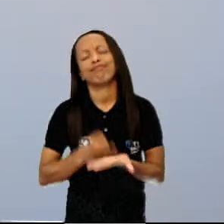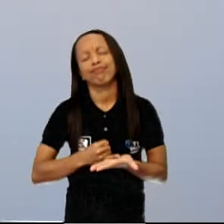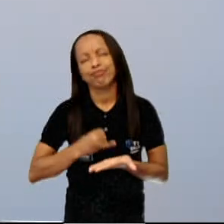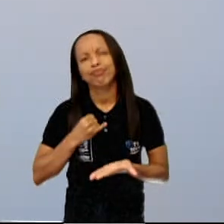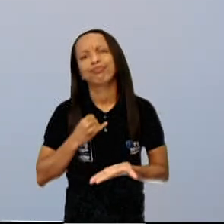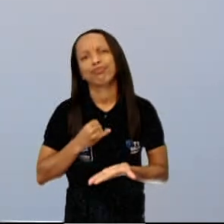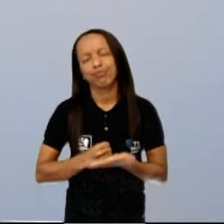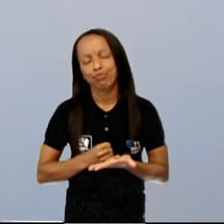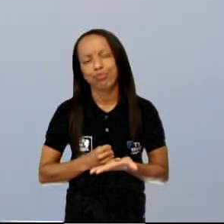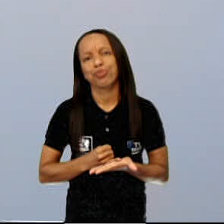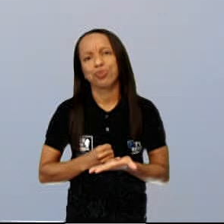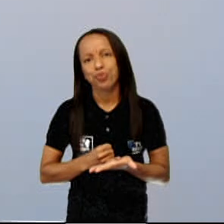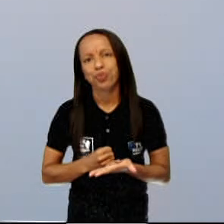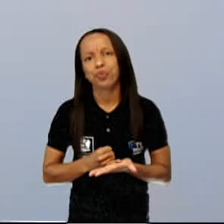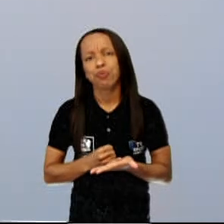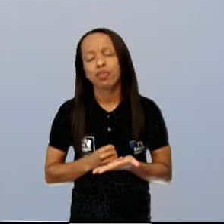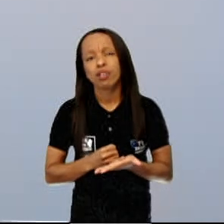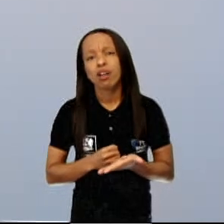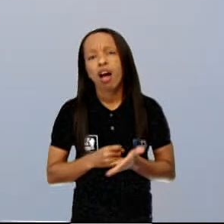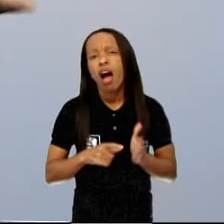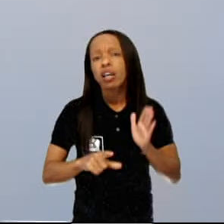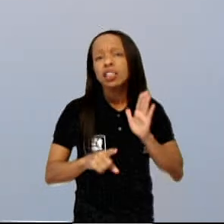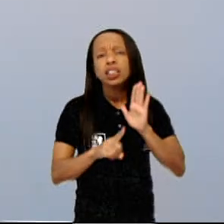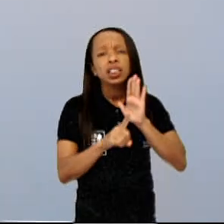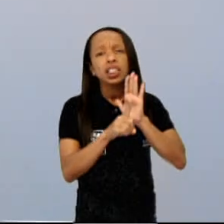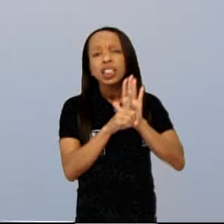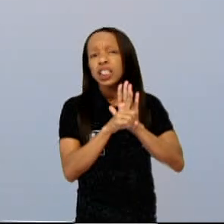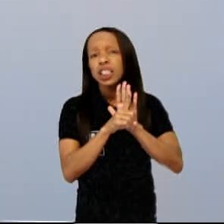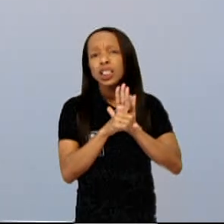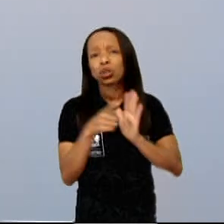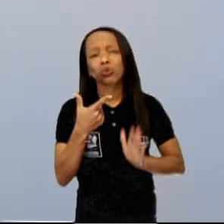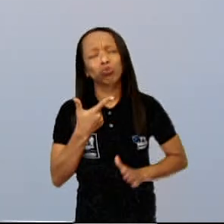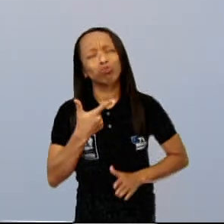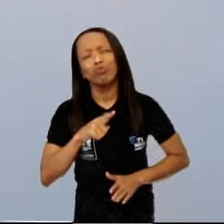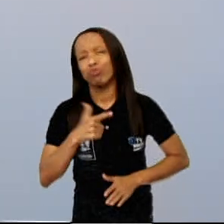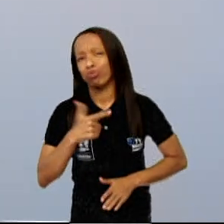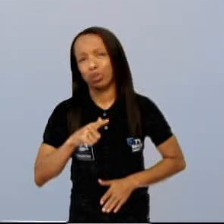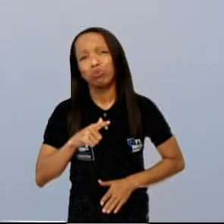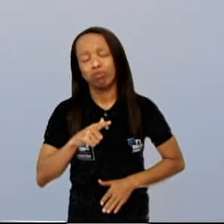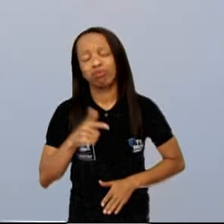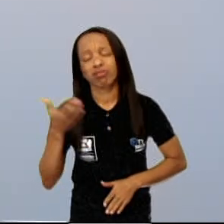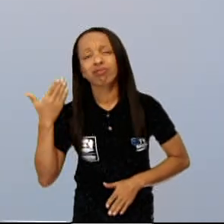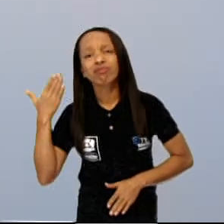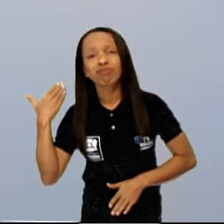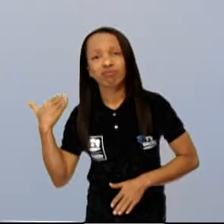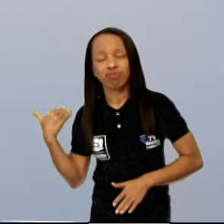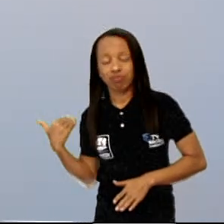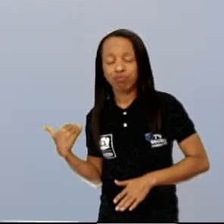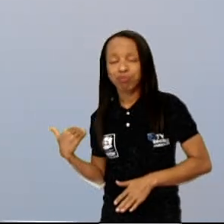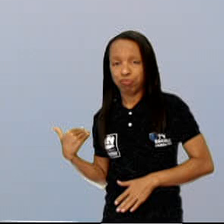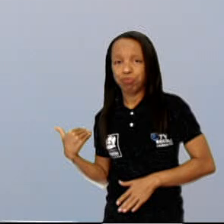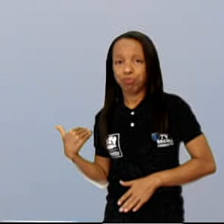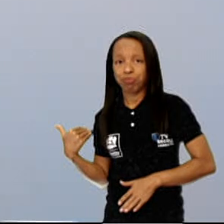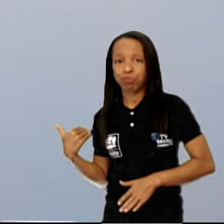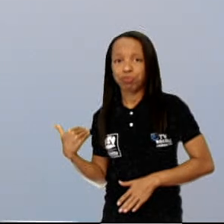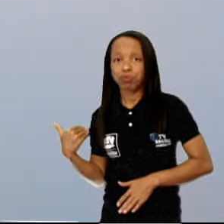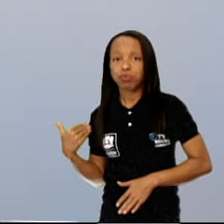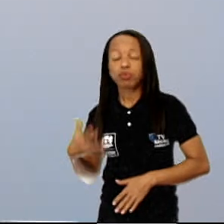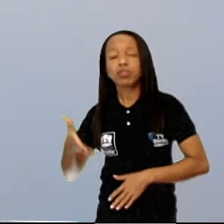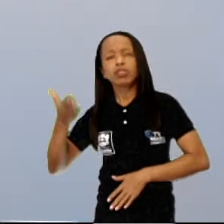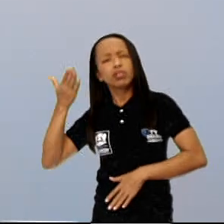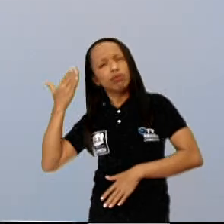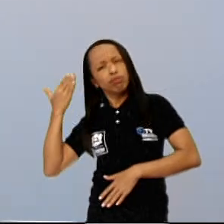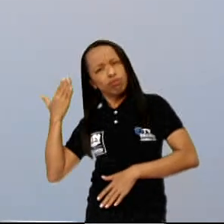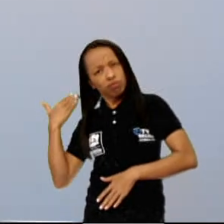certo? Como a maioria das pessoas hoje no nosso país tem. Naquele período, a gente tinha, naquele momento, a França vivia